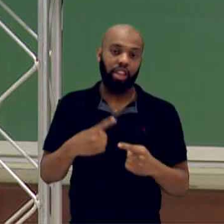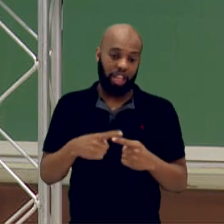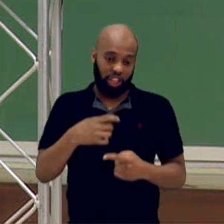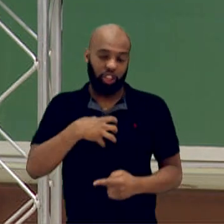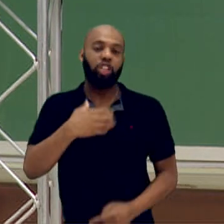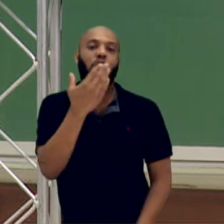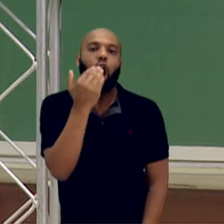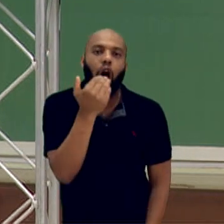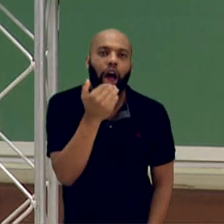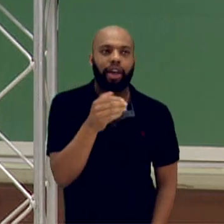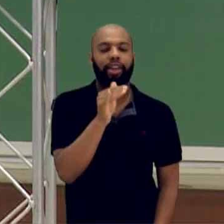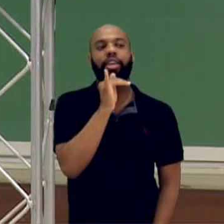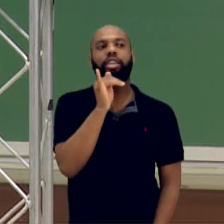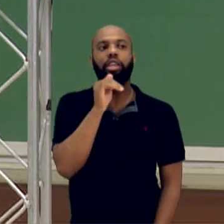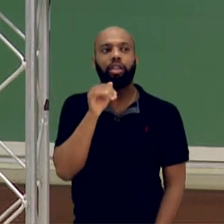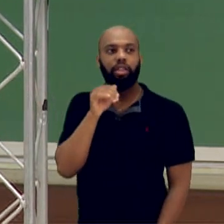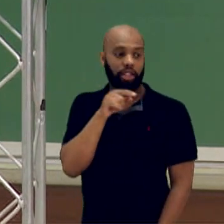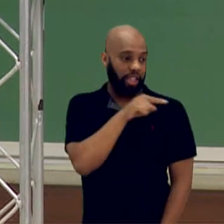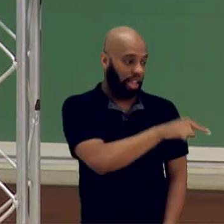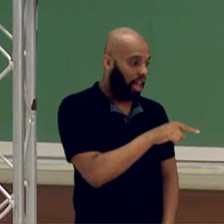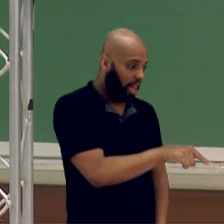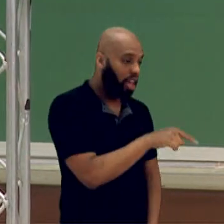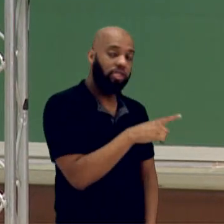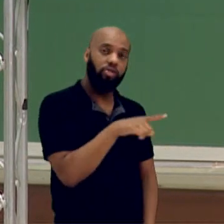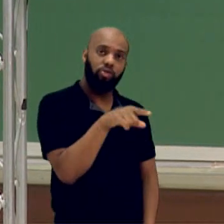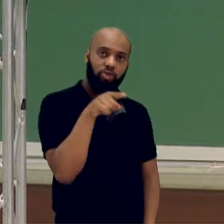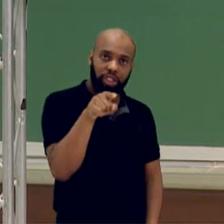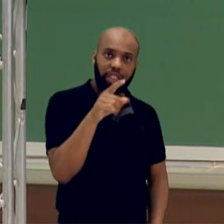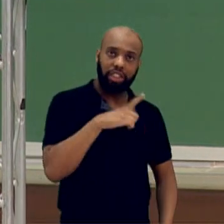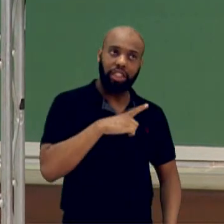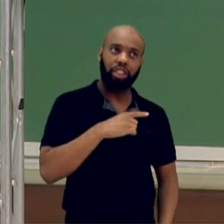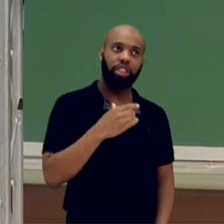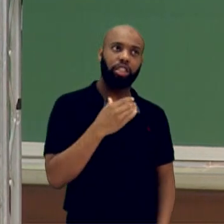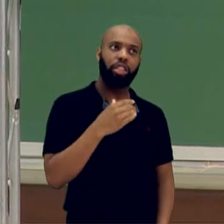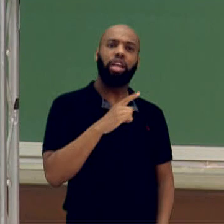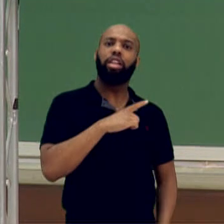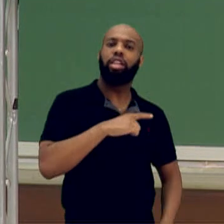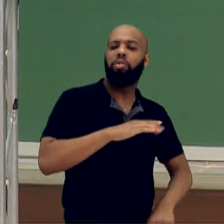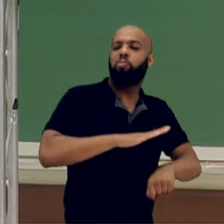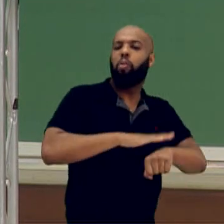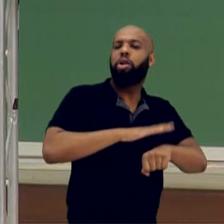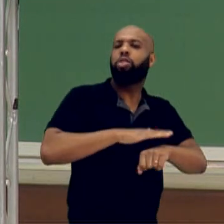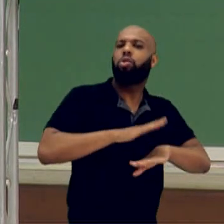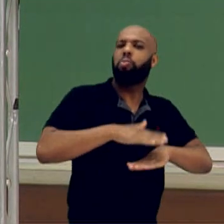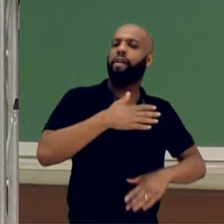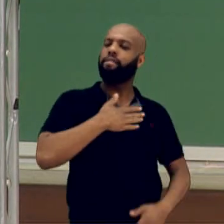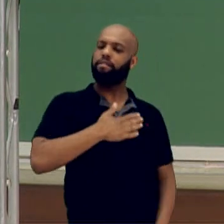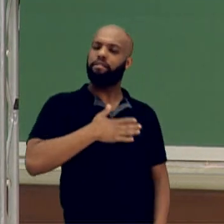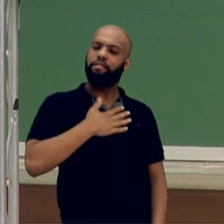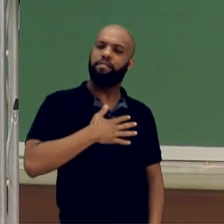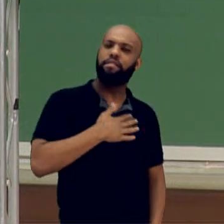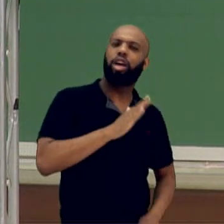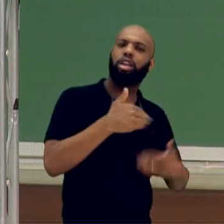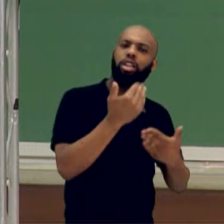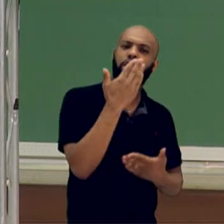alimentação, você, né, para os epicuristas, você tem que aumentar os seus momentos de prazer. A alimentação seria um momento de prazer,